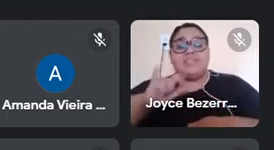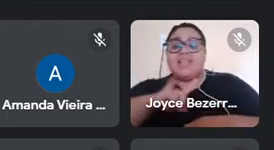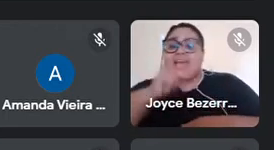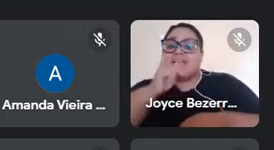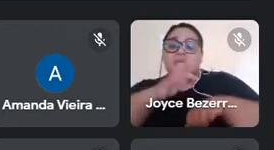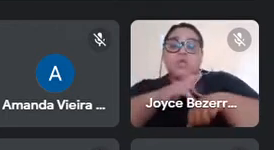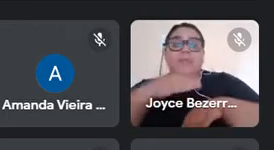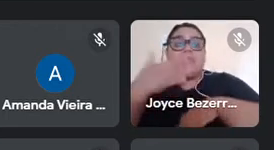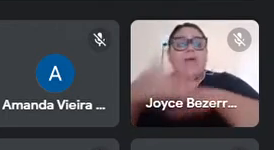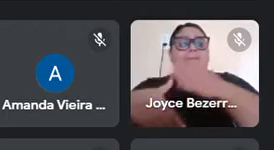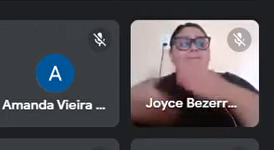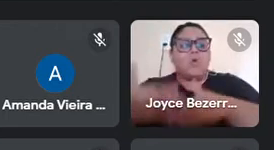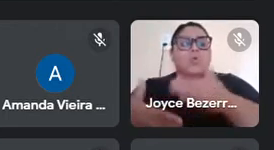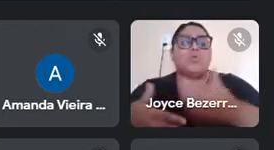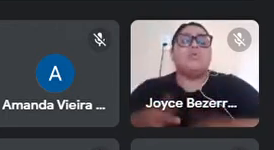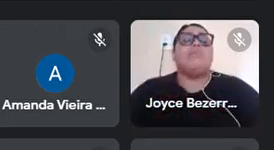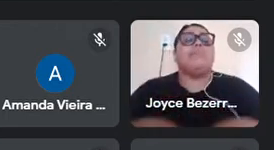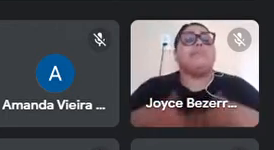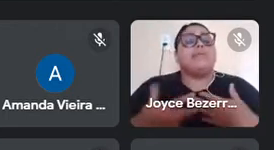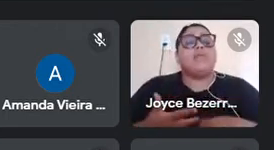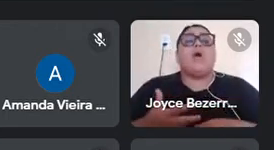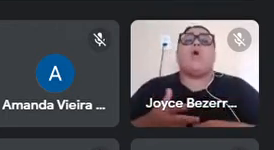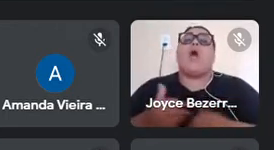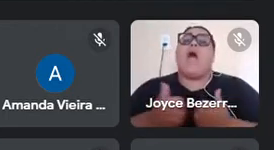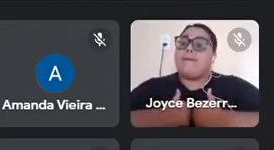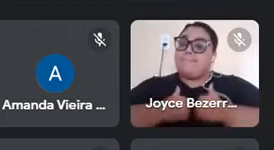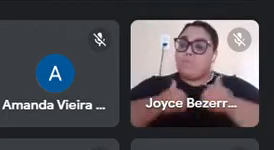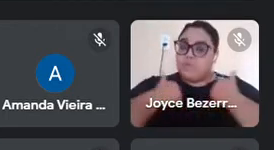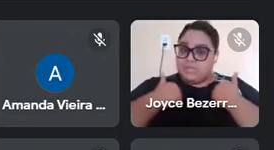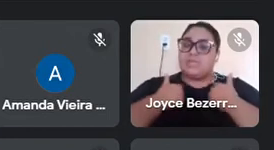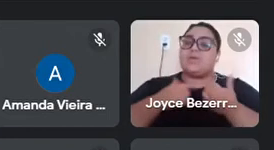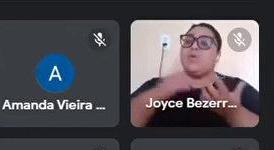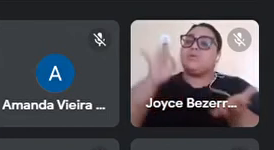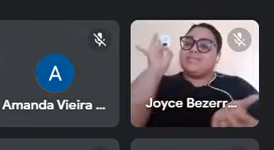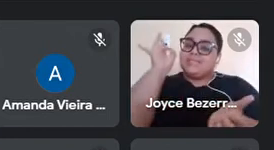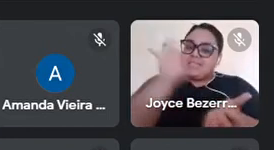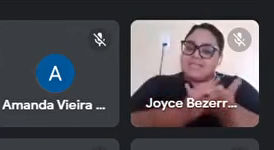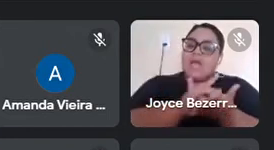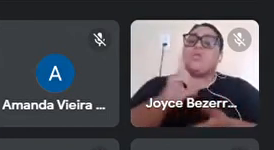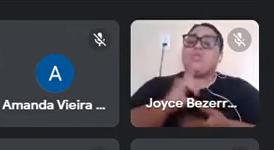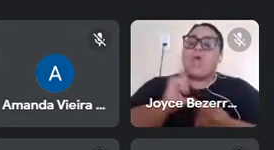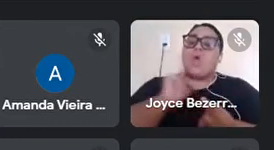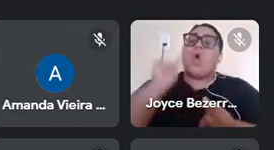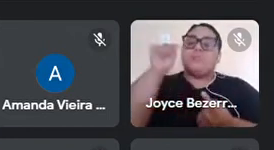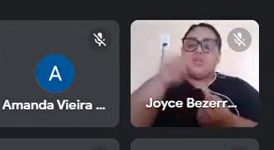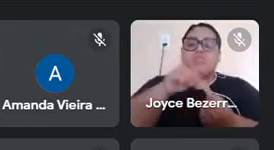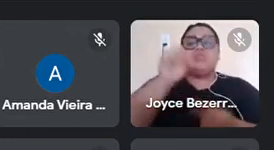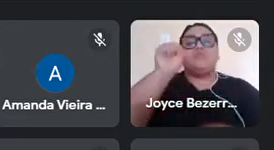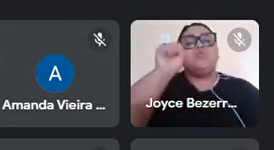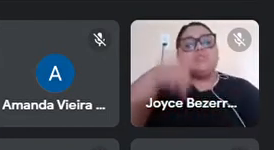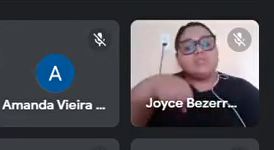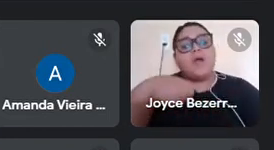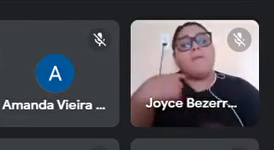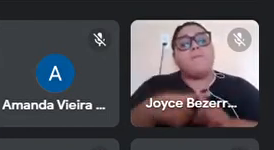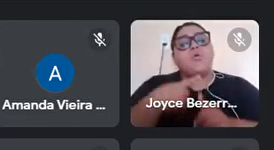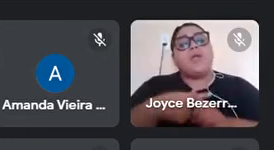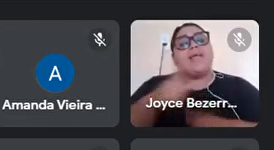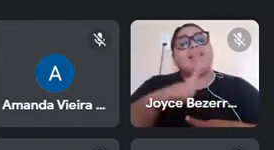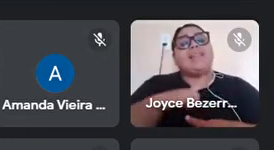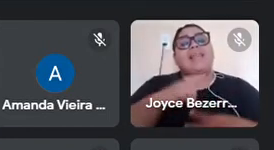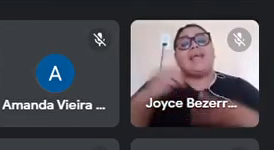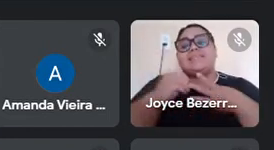tempo, certo? Então, a imunização através das vacinas, ela de fato cumpre o seu objetivo, porque vai gerar essas células de memória a